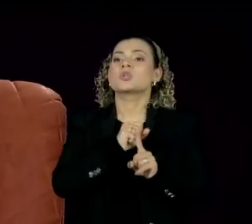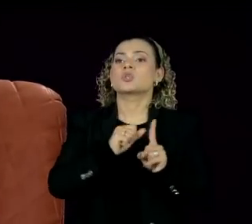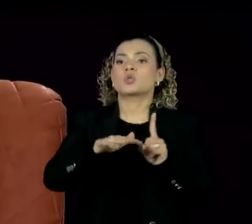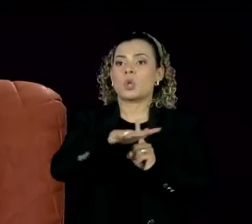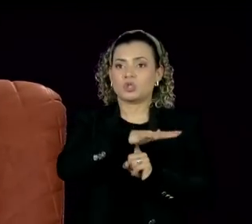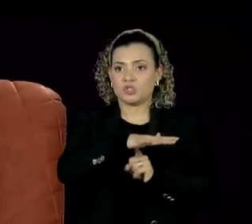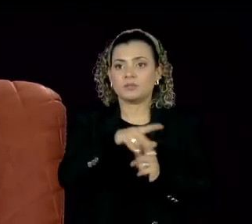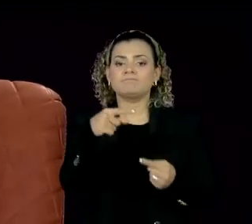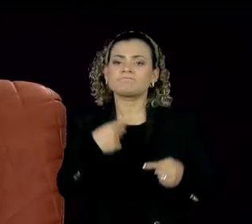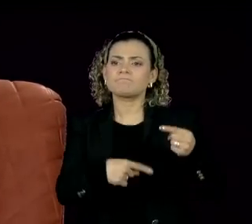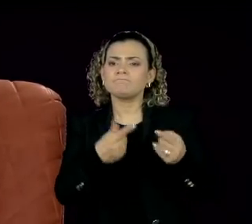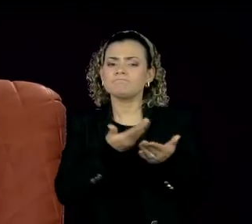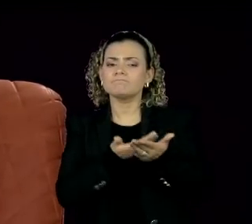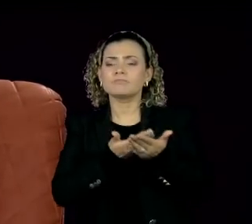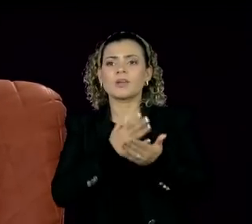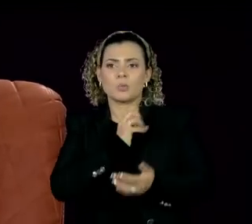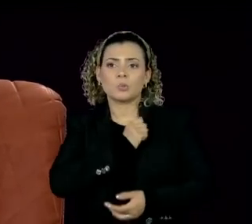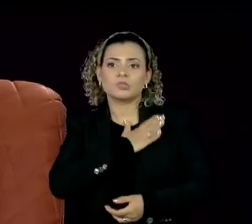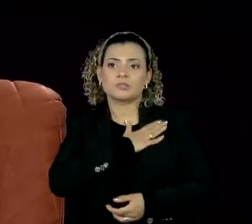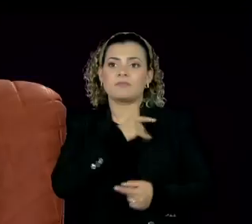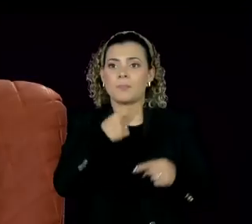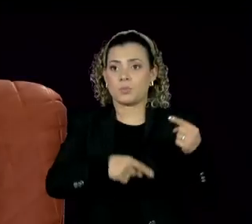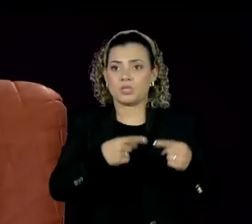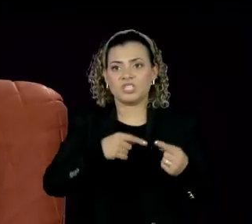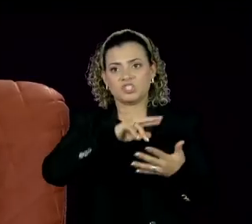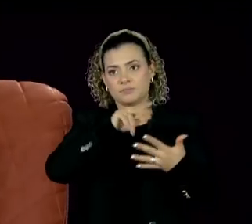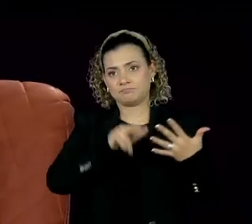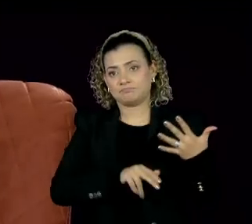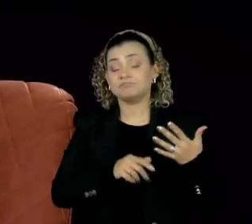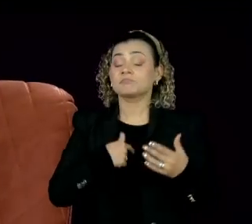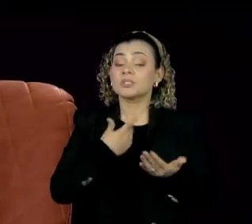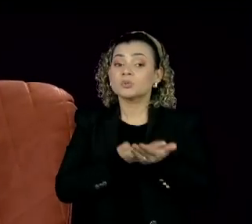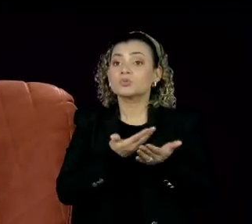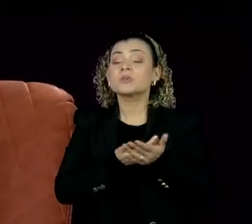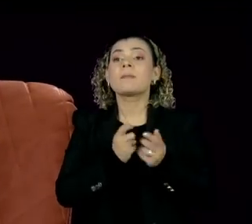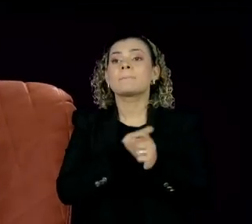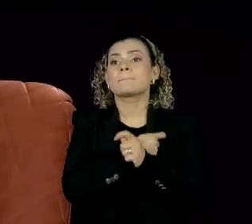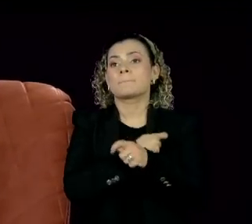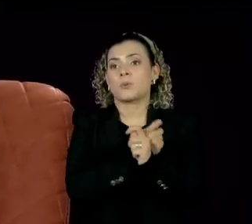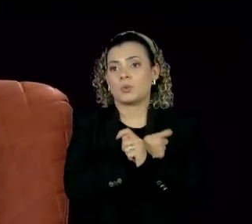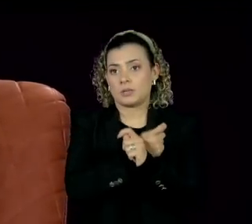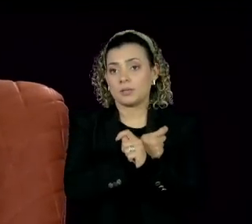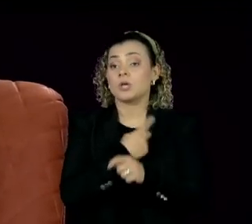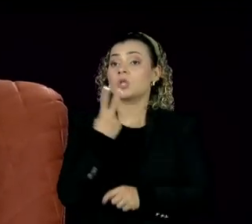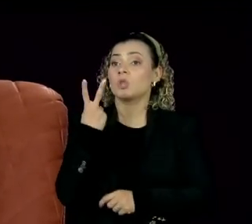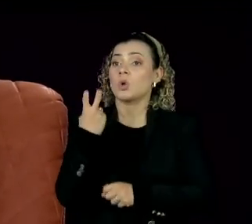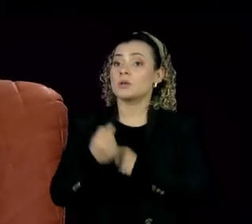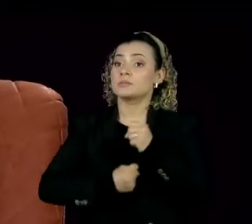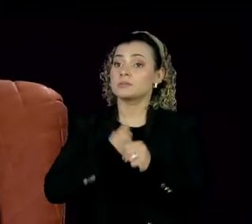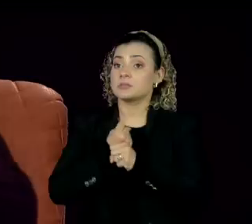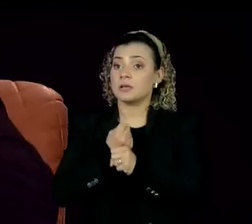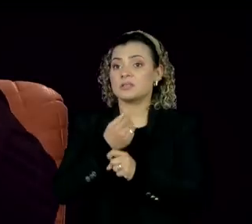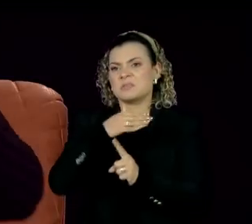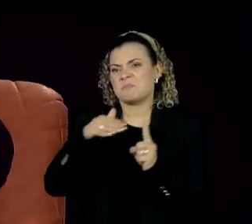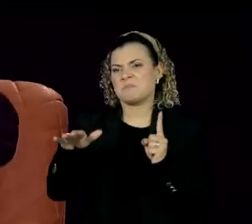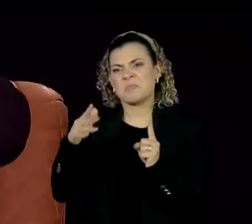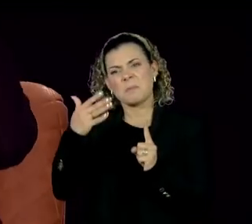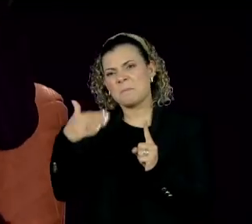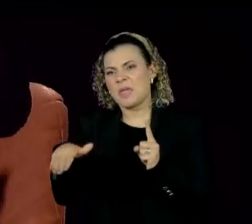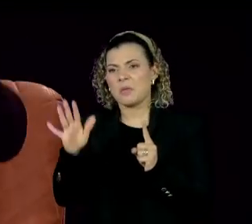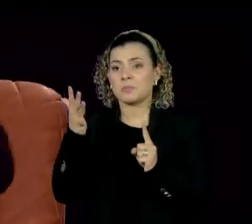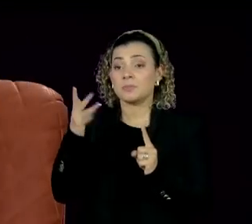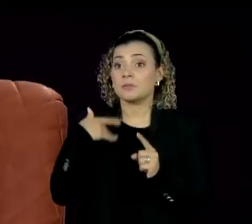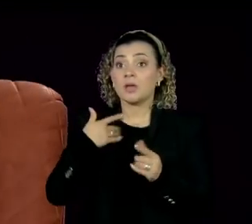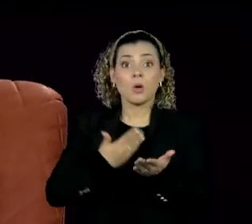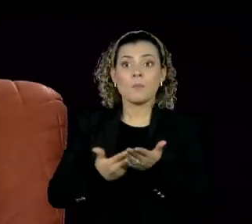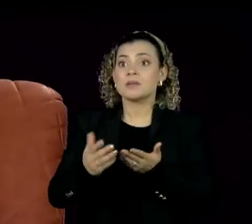de movimento estudantil e tal. E aí fui estudar Sociologia na PUC, e estudei 2 anos e meio, mas depois veio a Blitz, aquele